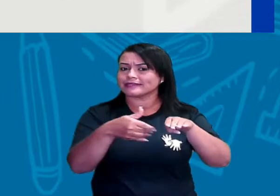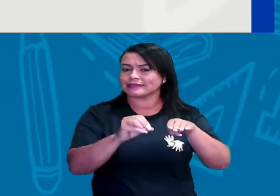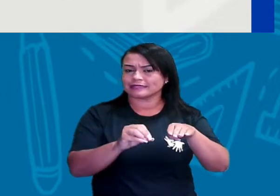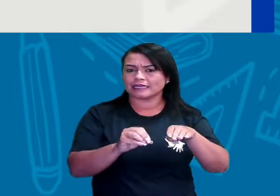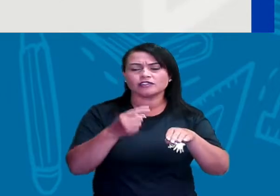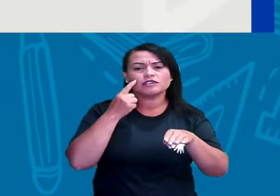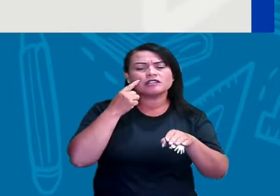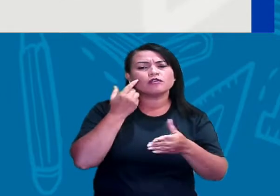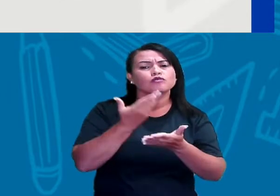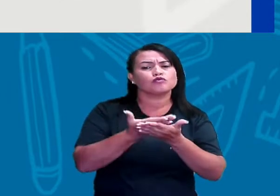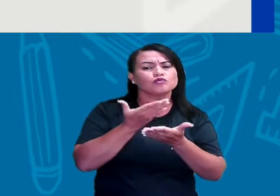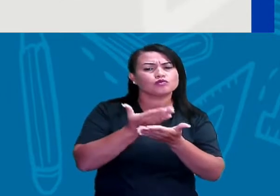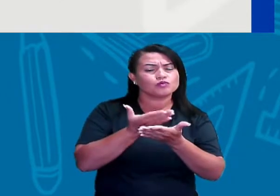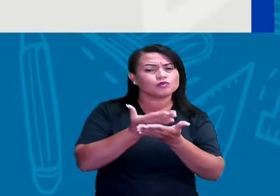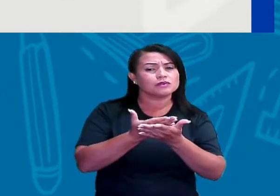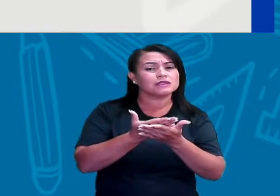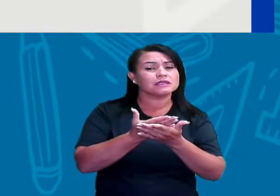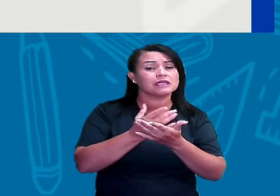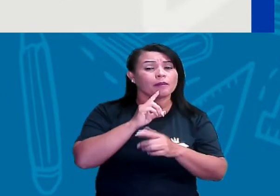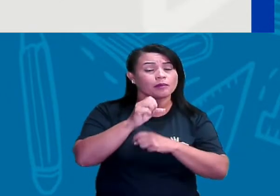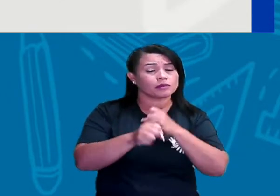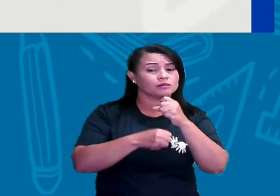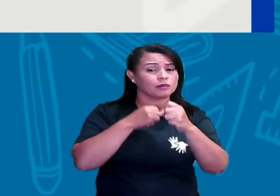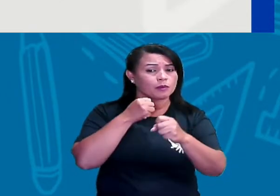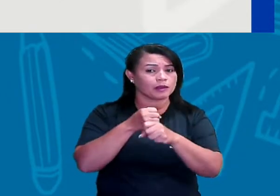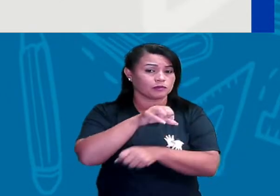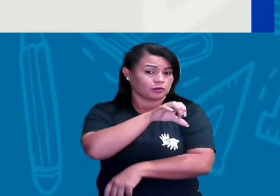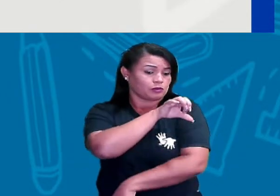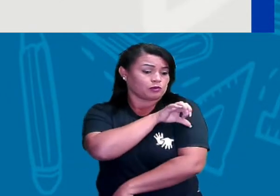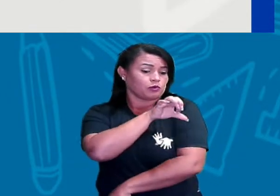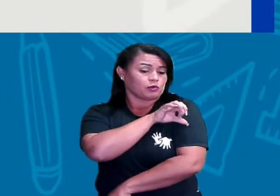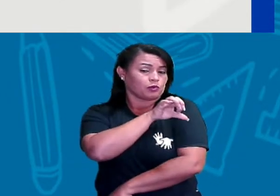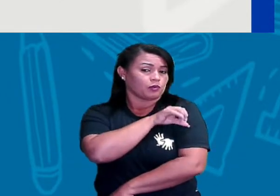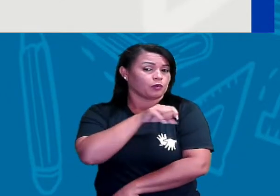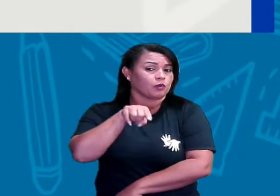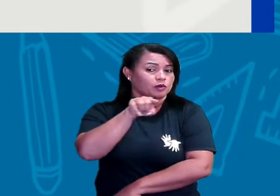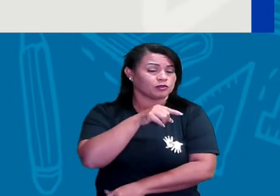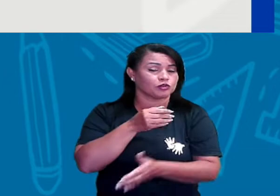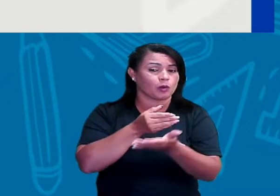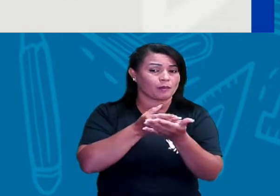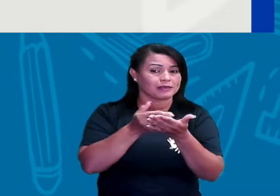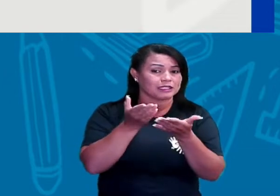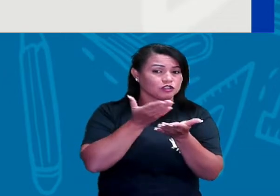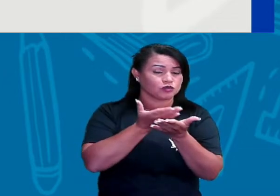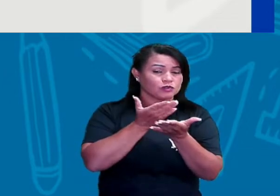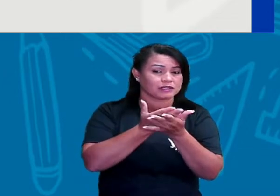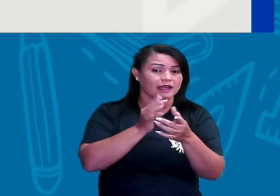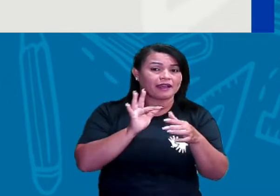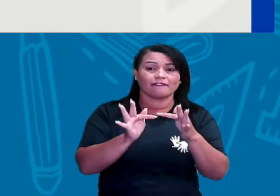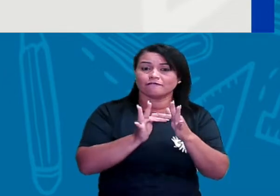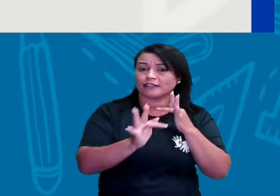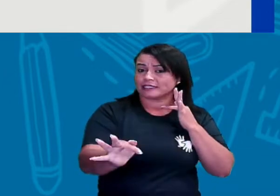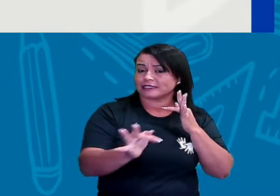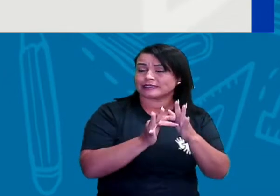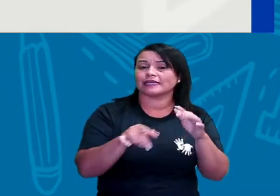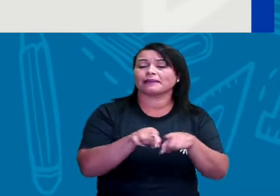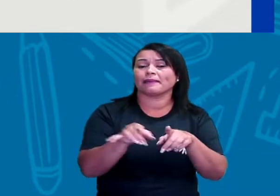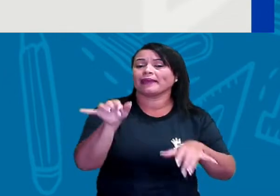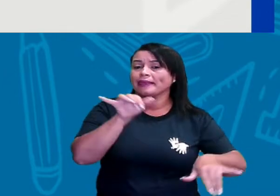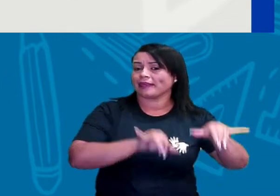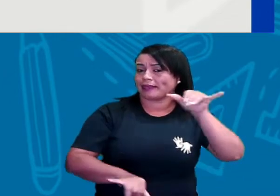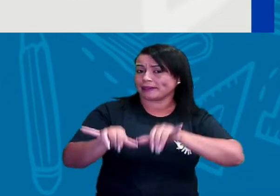científica vocês vão estudar muito quando o próximo ano, lá no 9º ano, quando vocês começarem a estudar física e